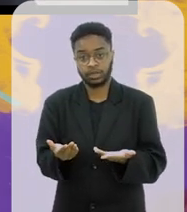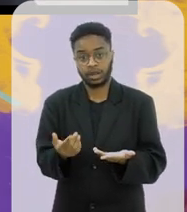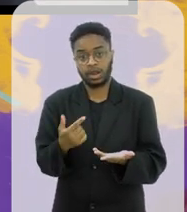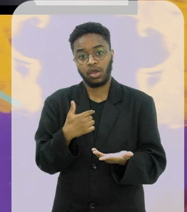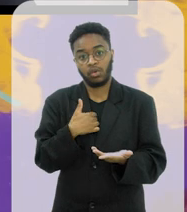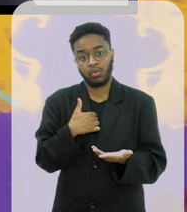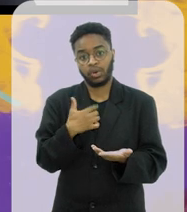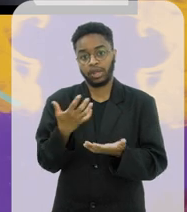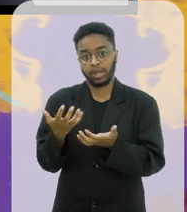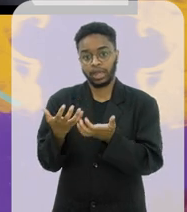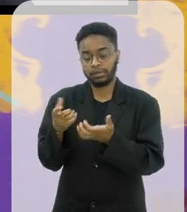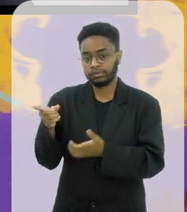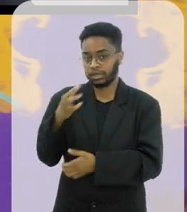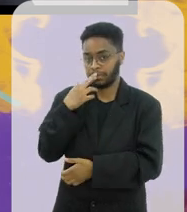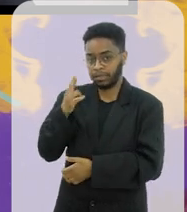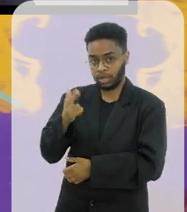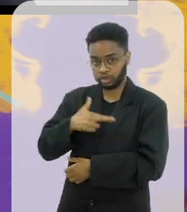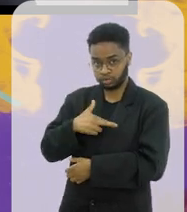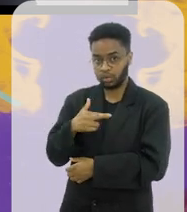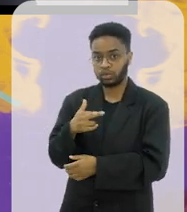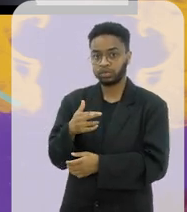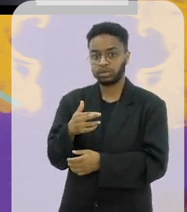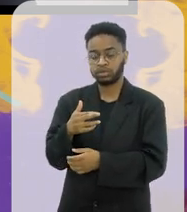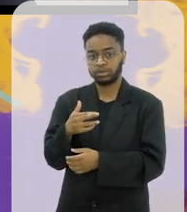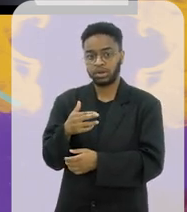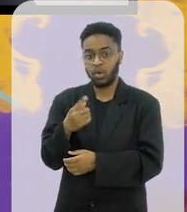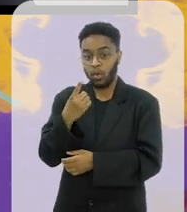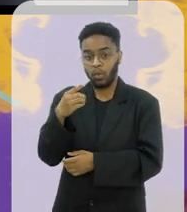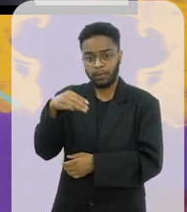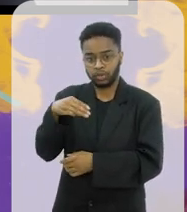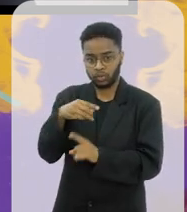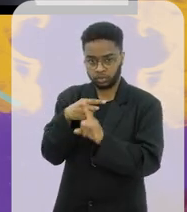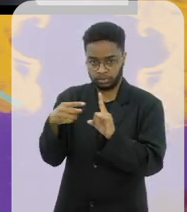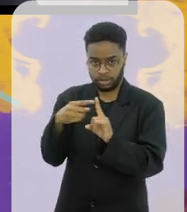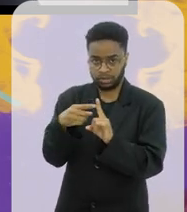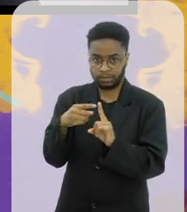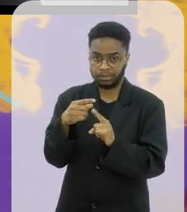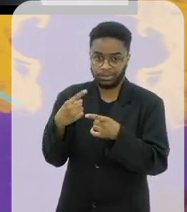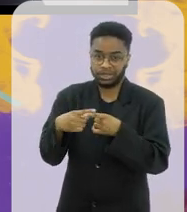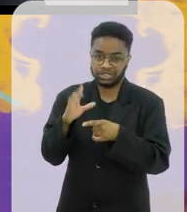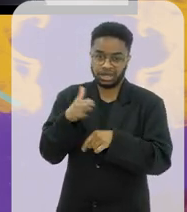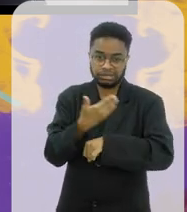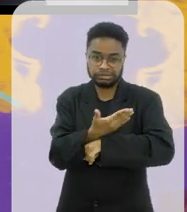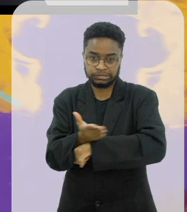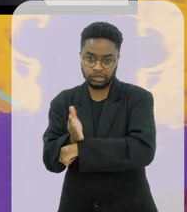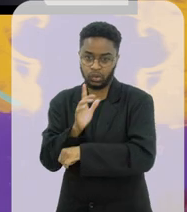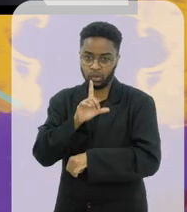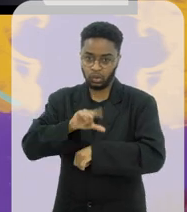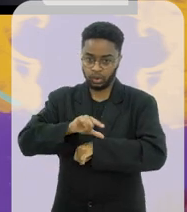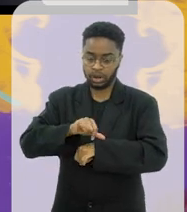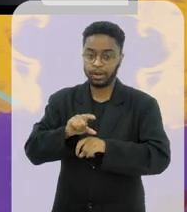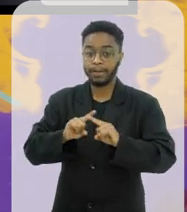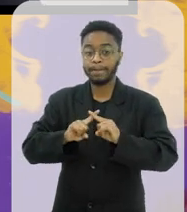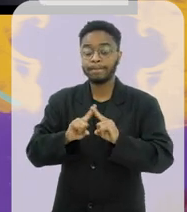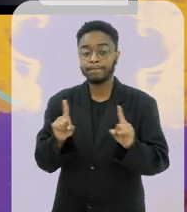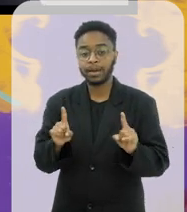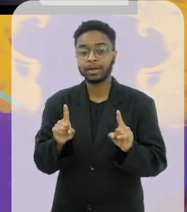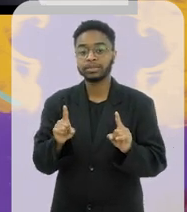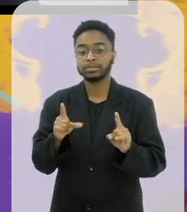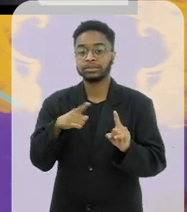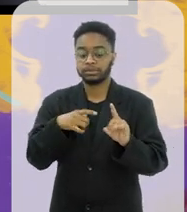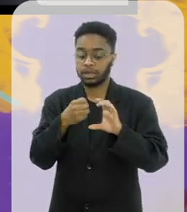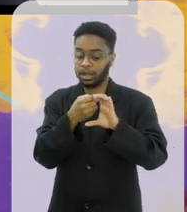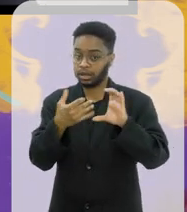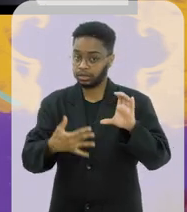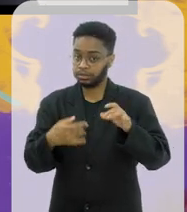eu gostaria que você respondesse por gentileza em 1 minuto e meio, já está em cima da hora aqui da primeira parte. É um aspecto também que deve